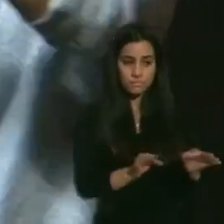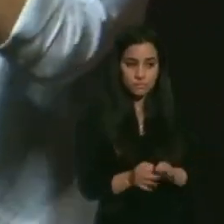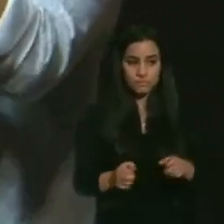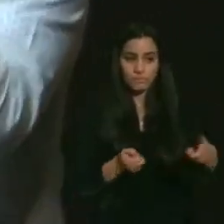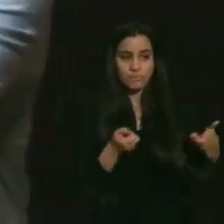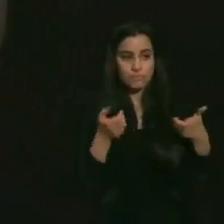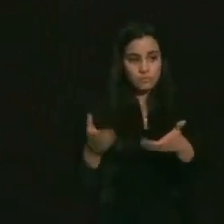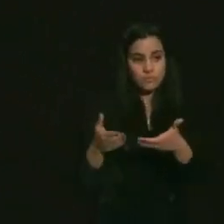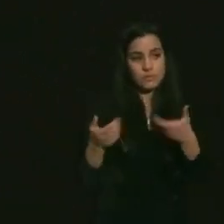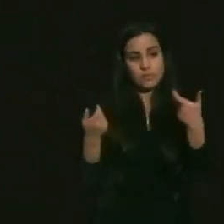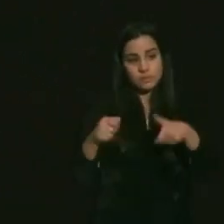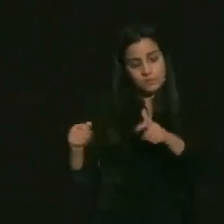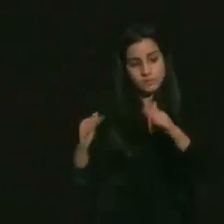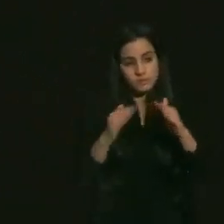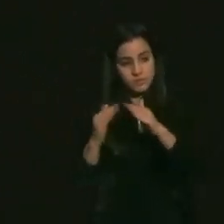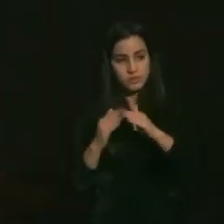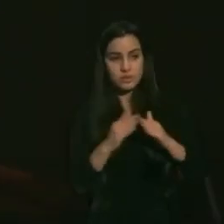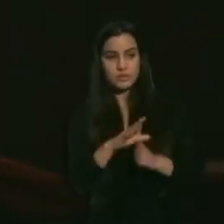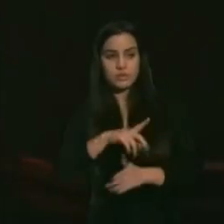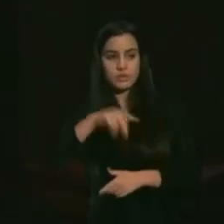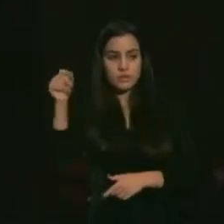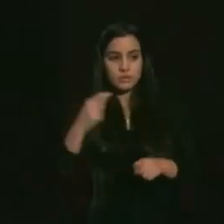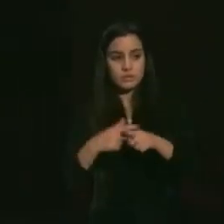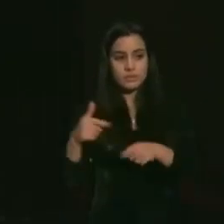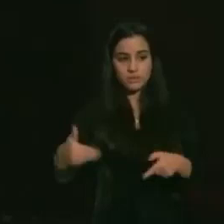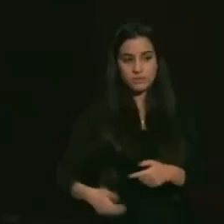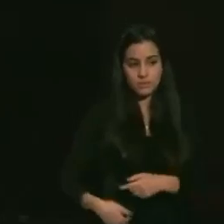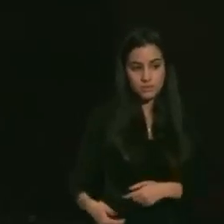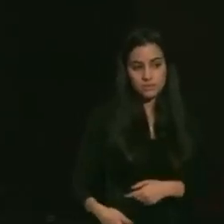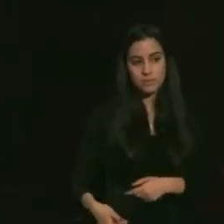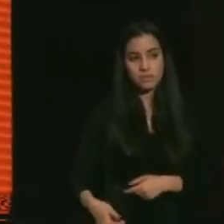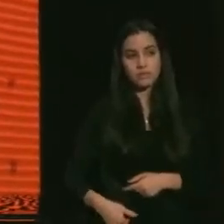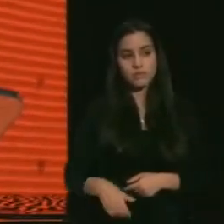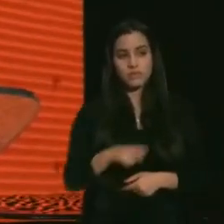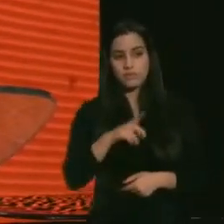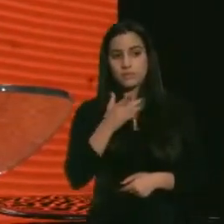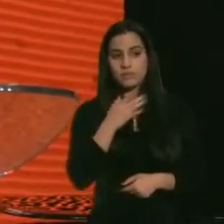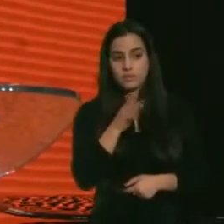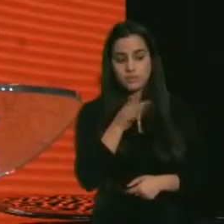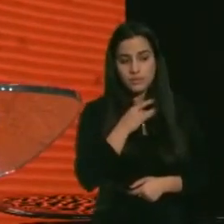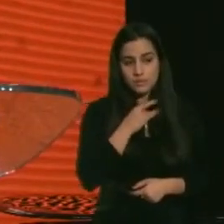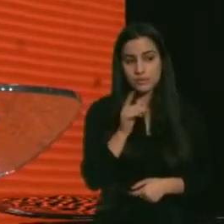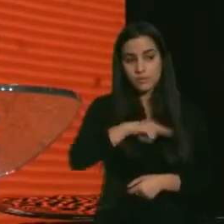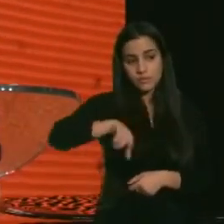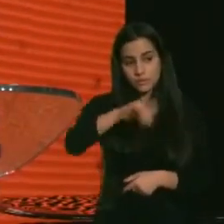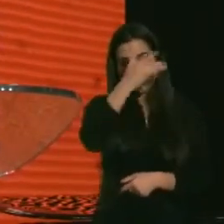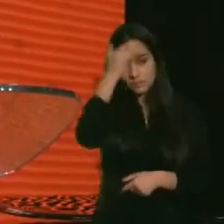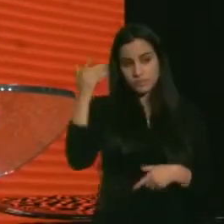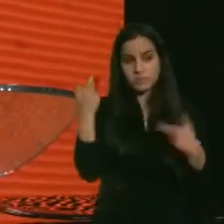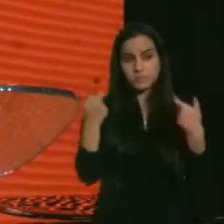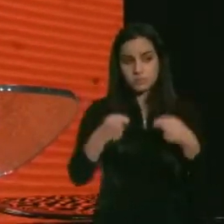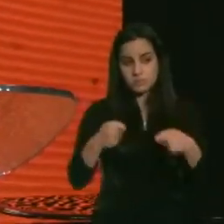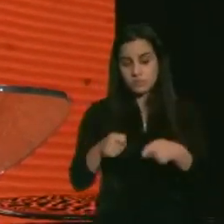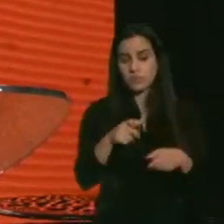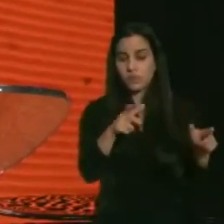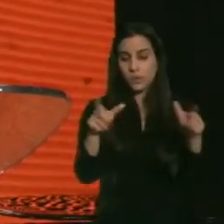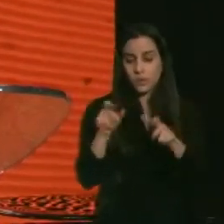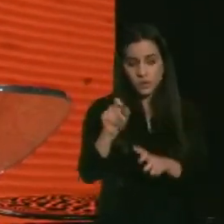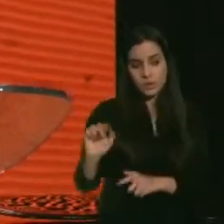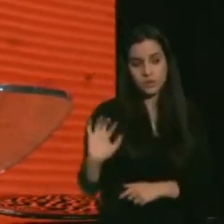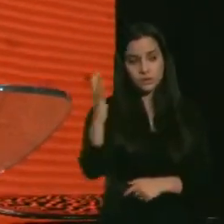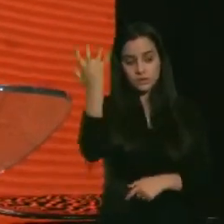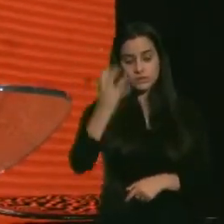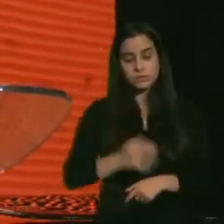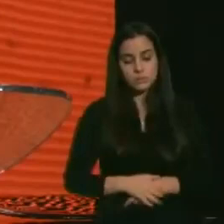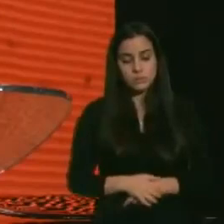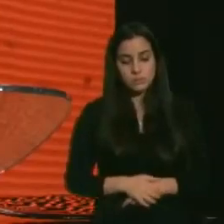você está com fome! Você está com sede! Aonde estão os sedentos? O que aconteceu com os jovens